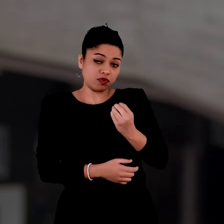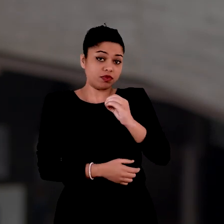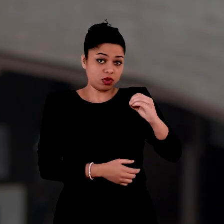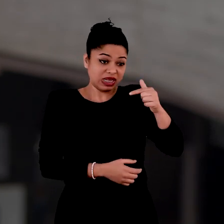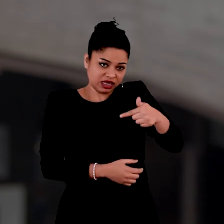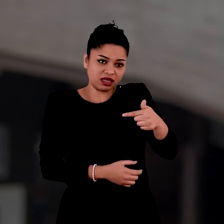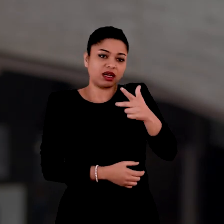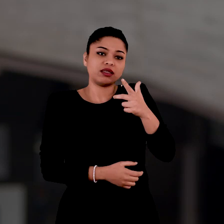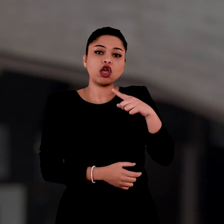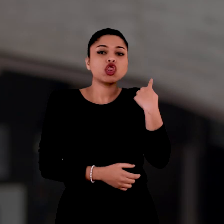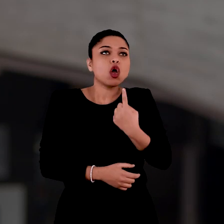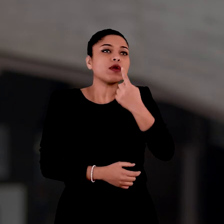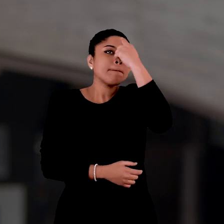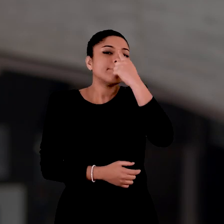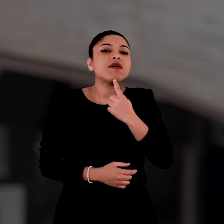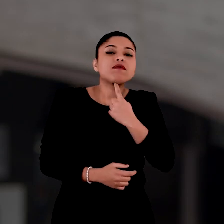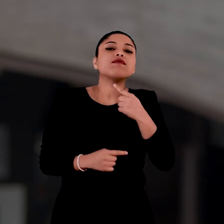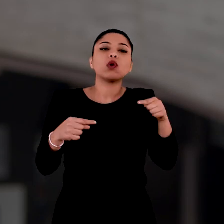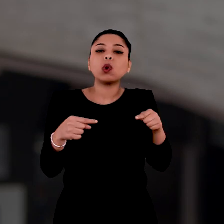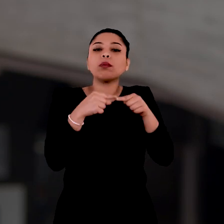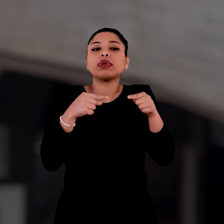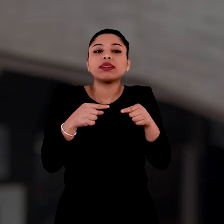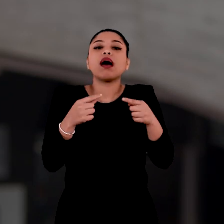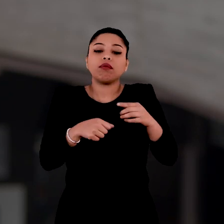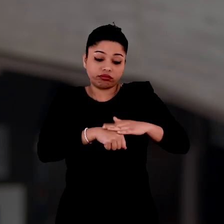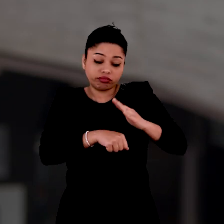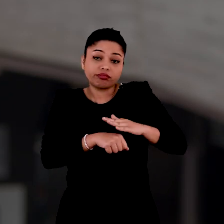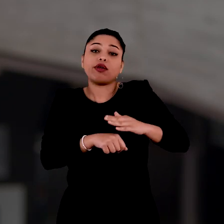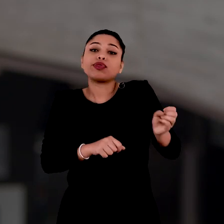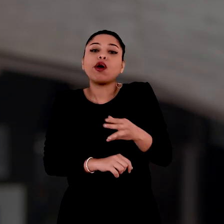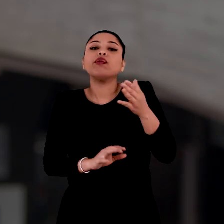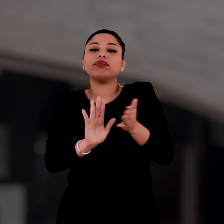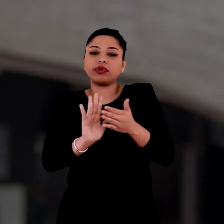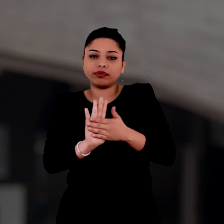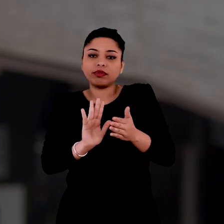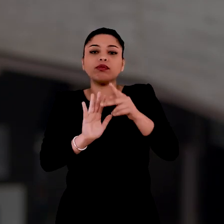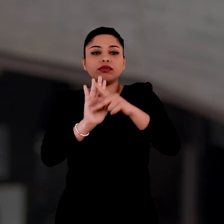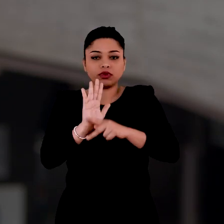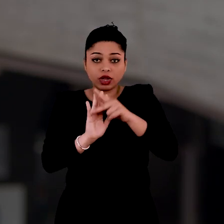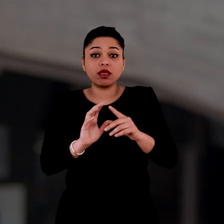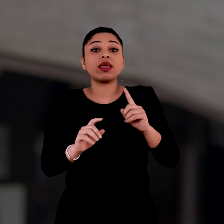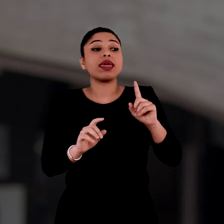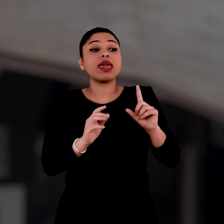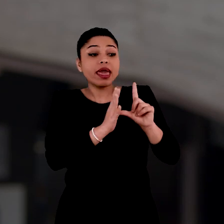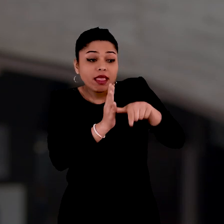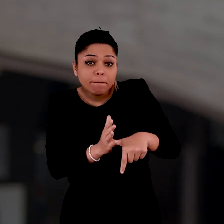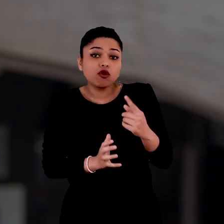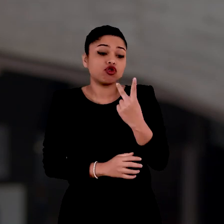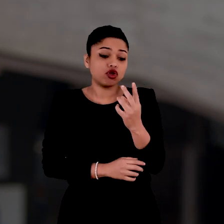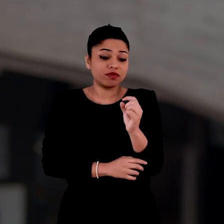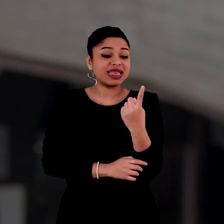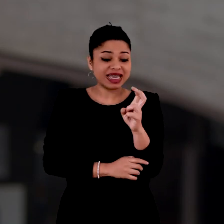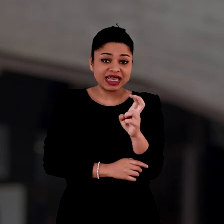e constitui a incorporadora Casa Mirador, e é a partir daí que eu vejo assim que eu tenho mais liberdade de